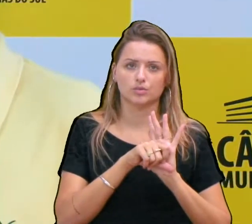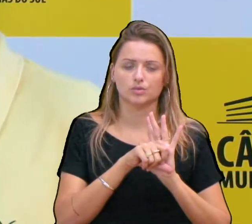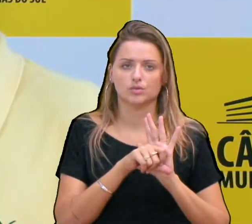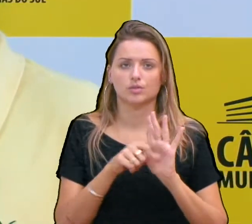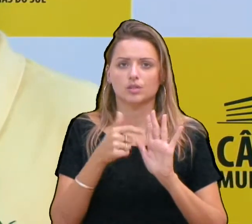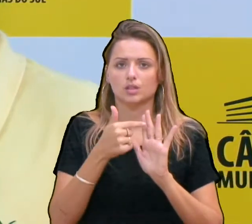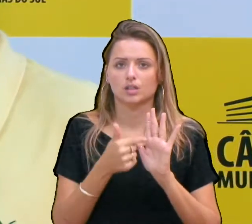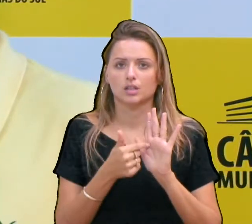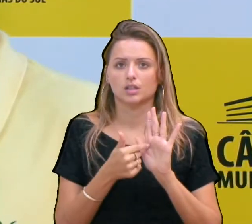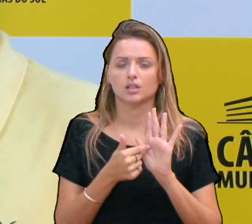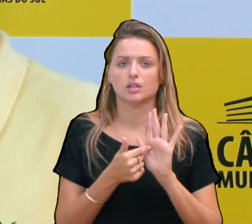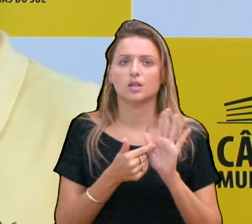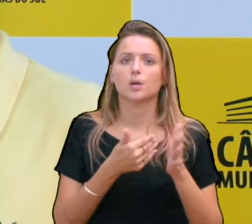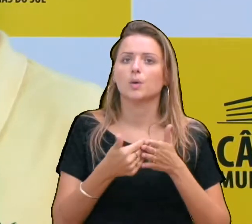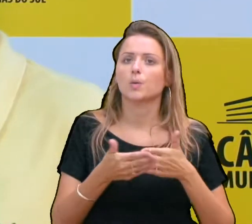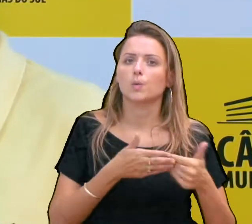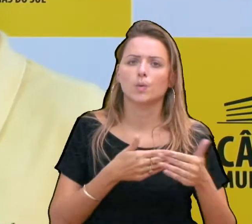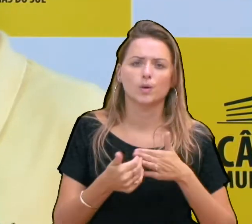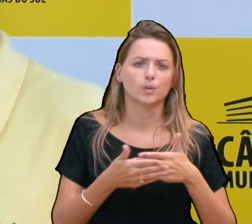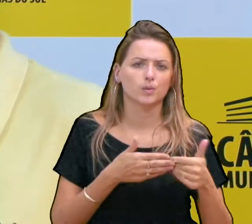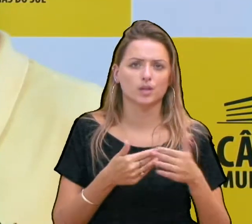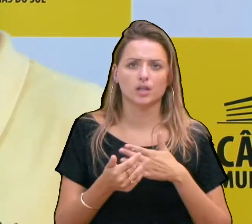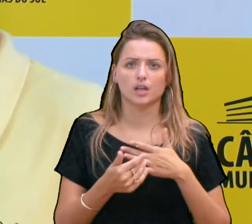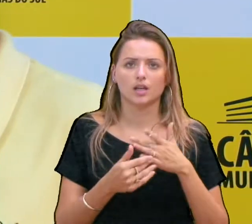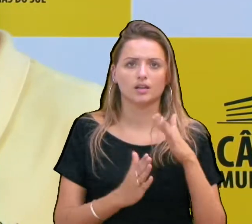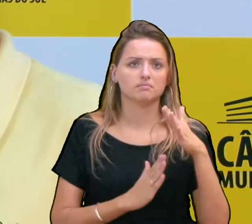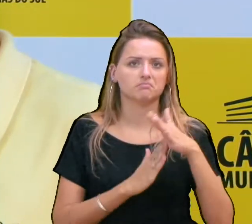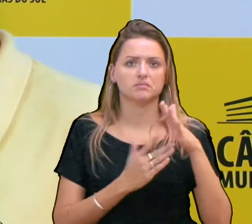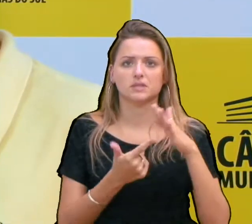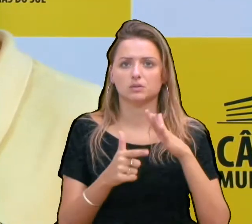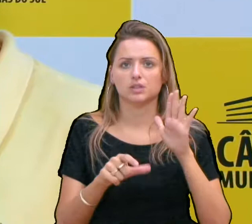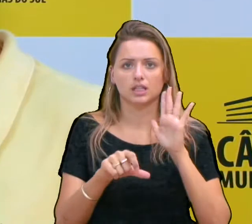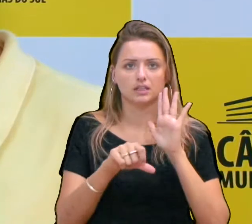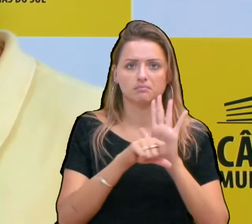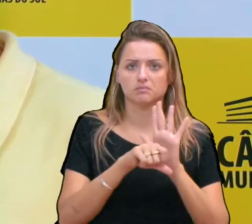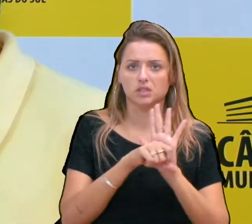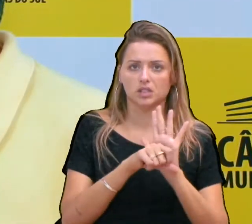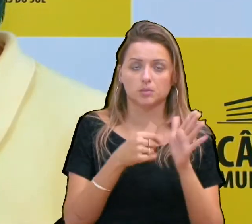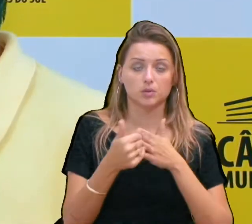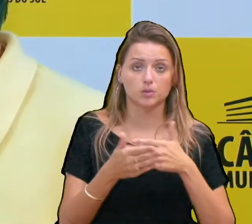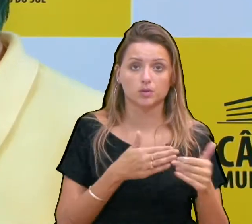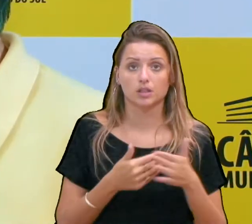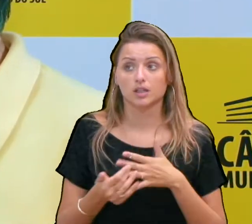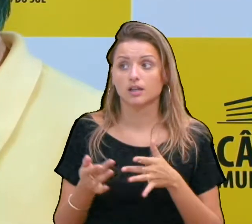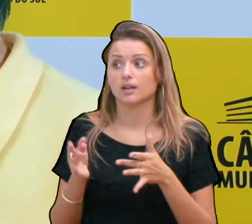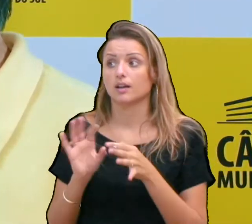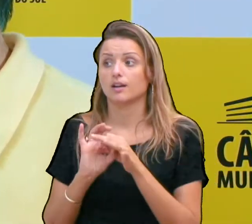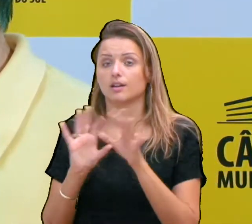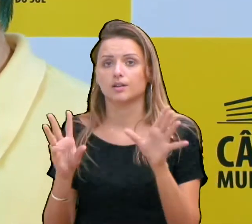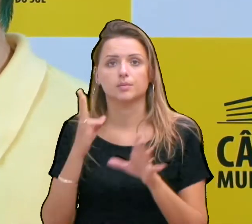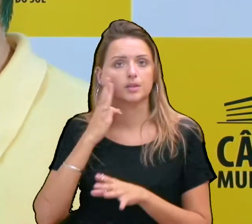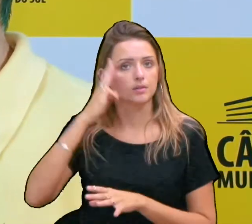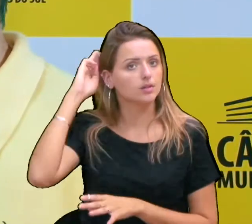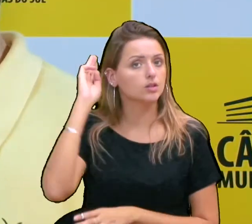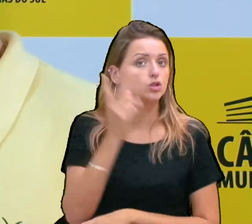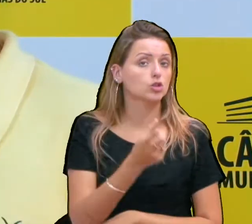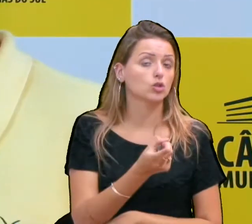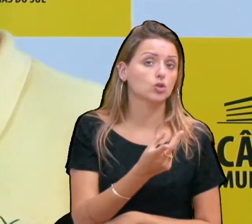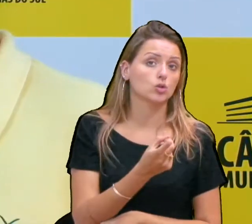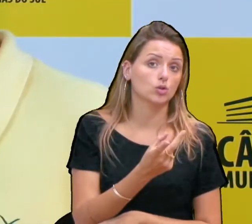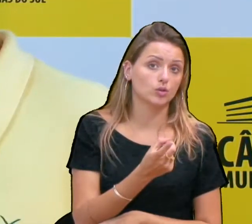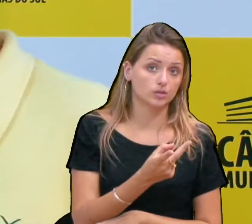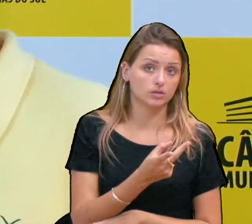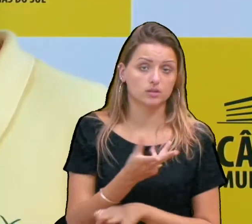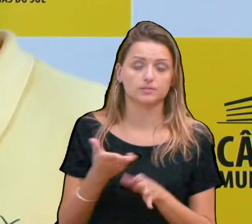está aqui, ó, para qualquer, sem limite máximo agora. Então, a tentativa dele foi de 12,